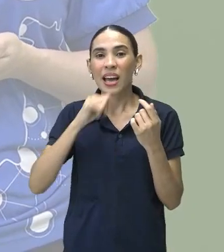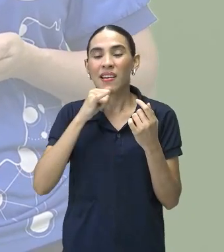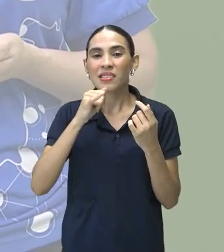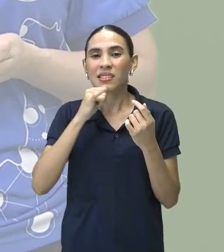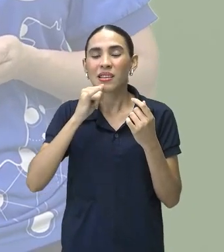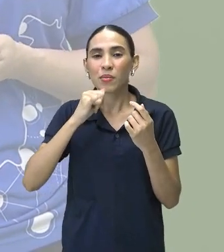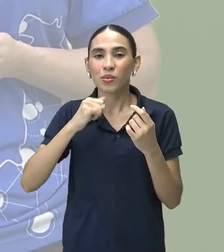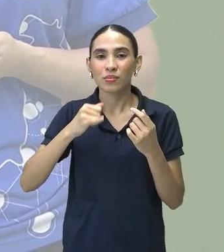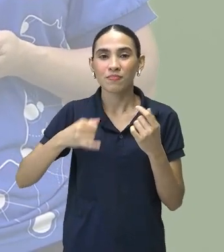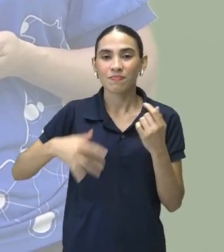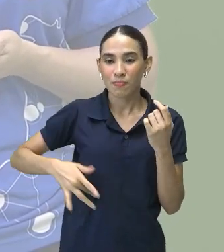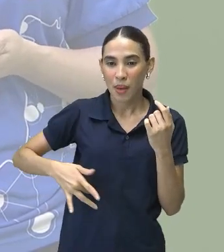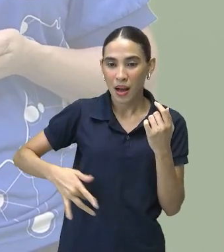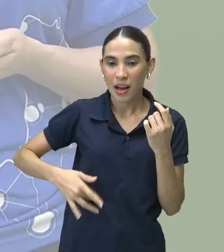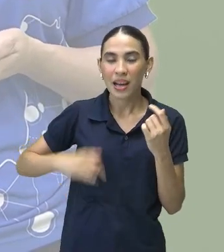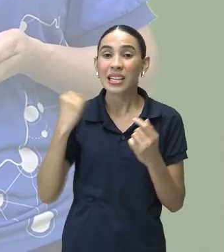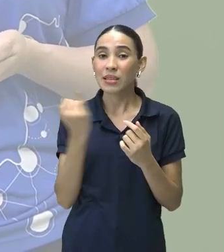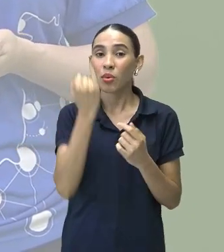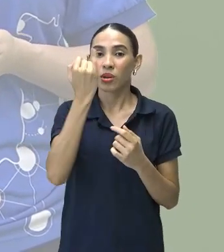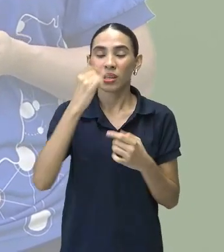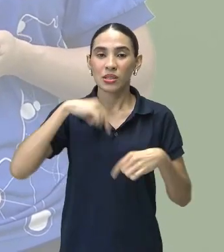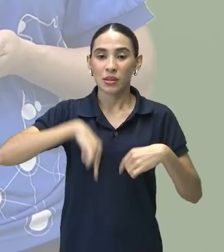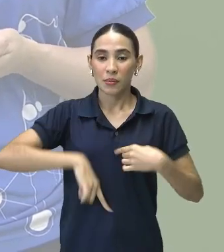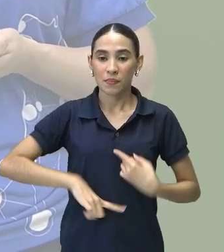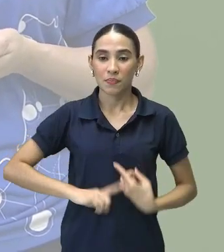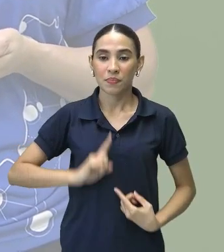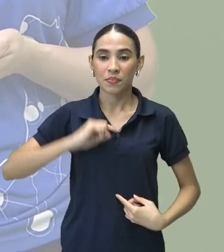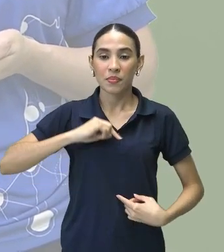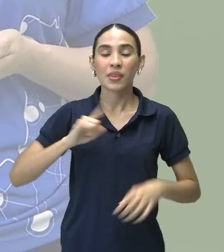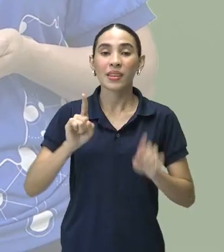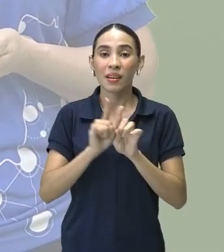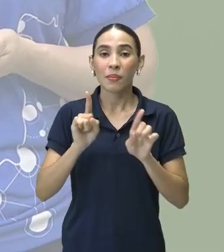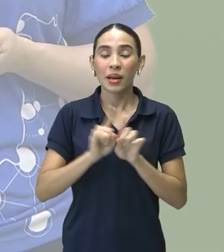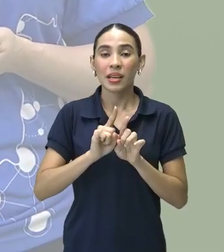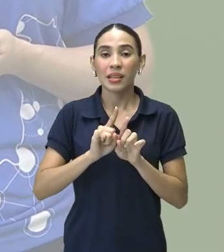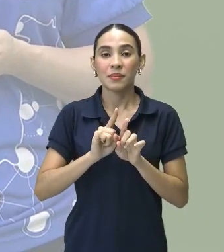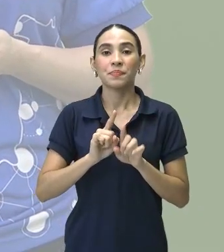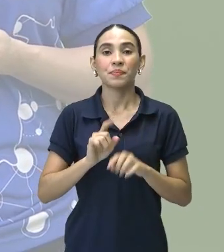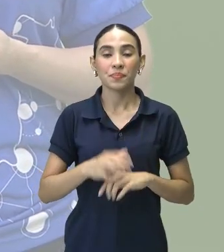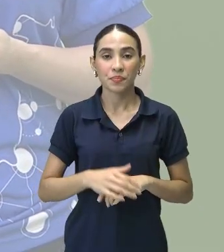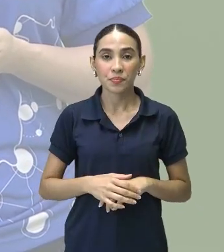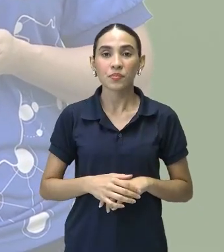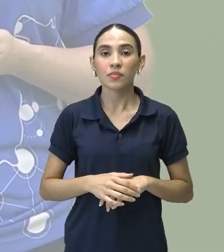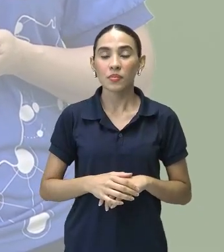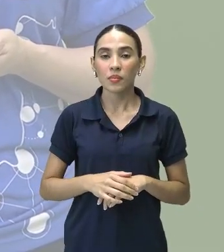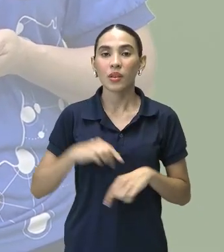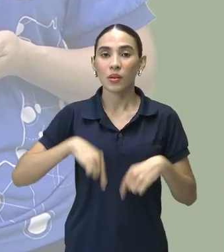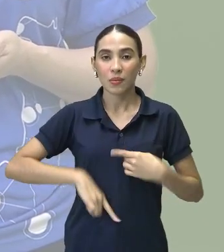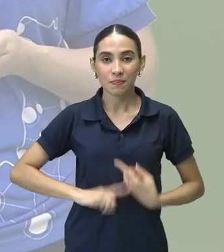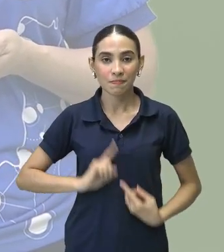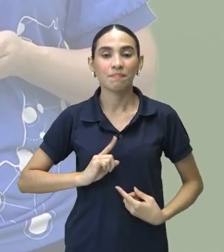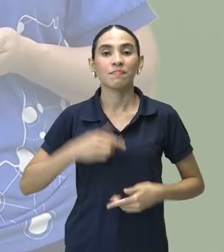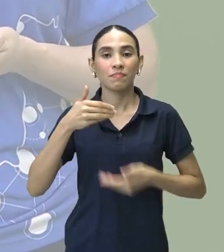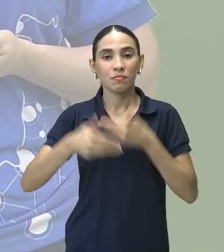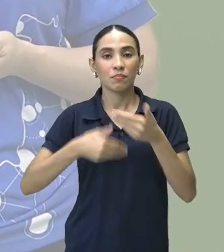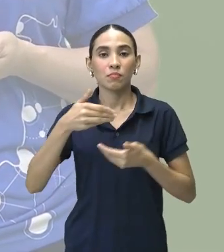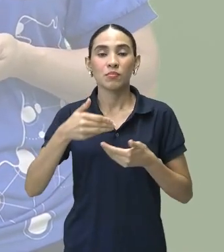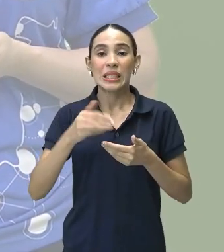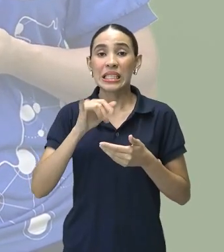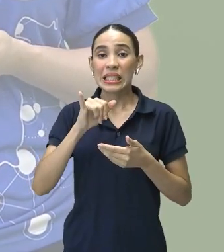muito importante no nosso metabolismo, e o fim, né, do funcionamento desse órgão